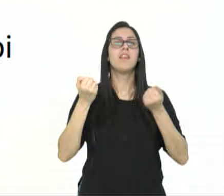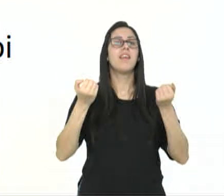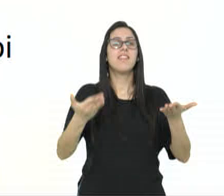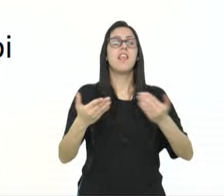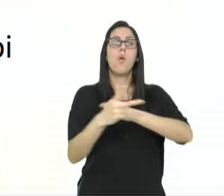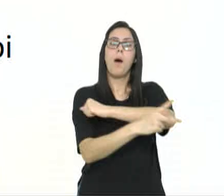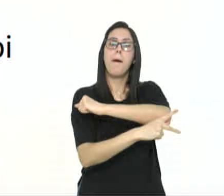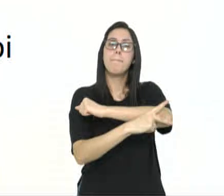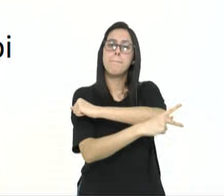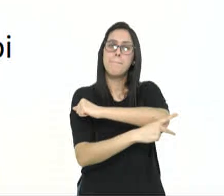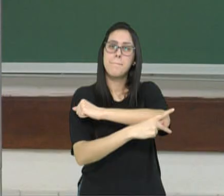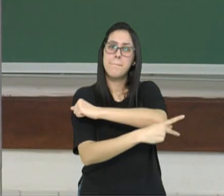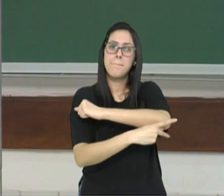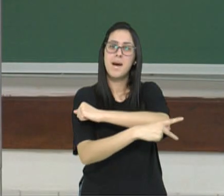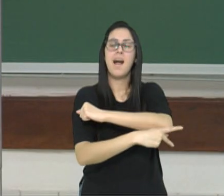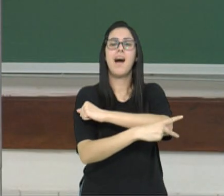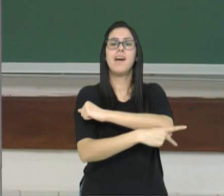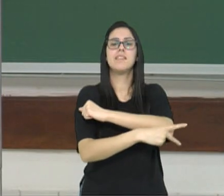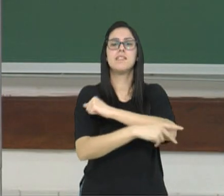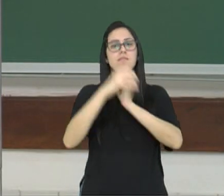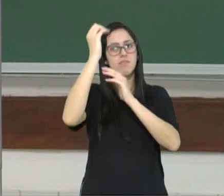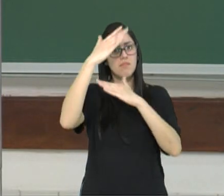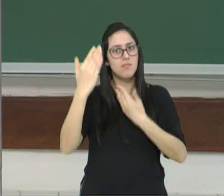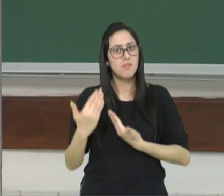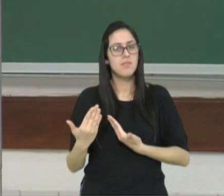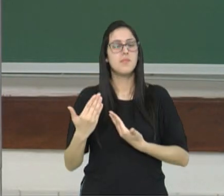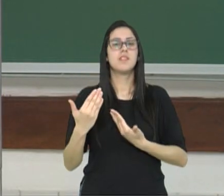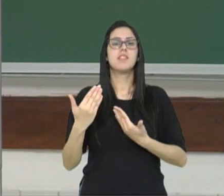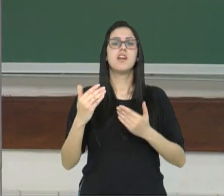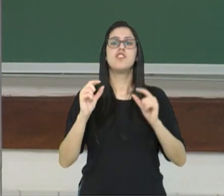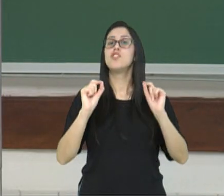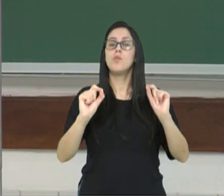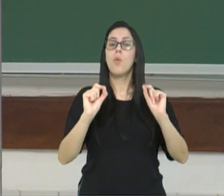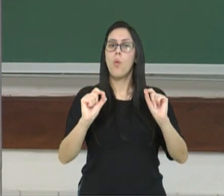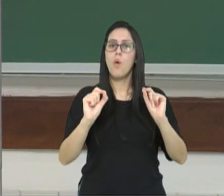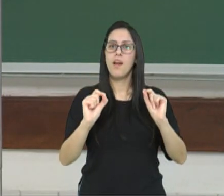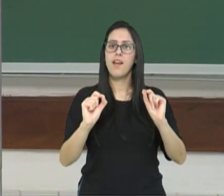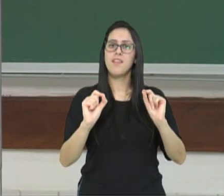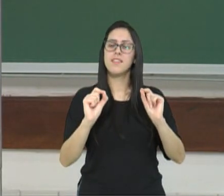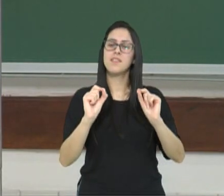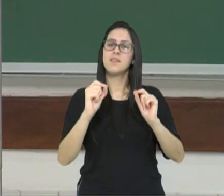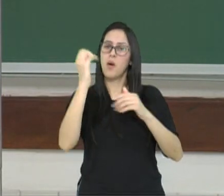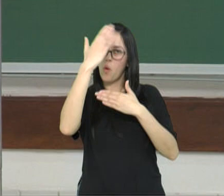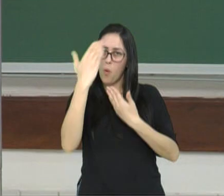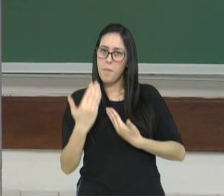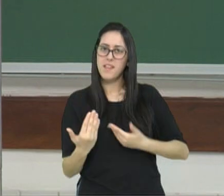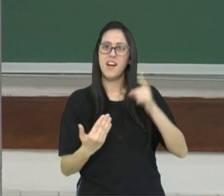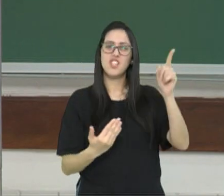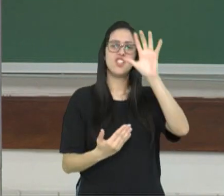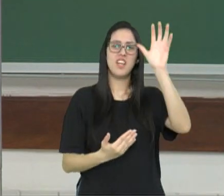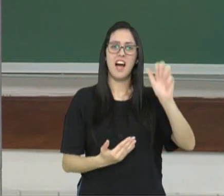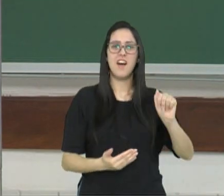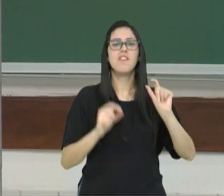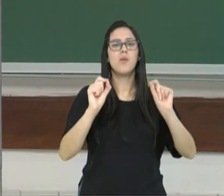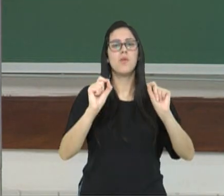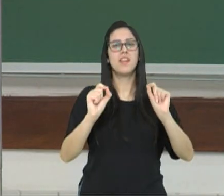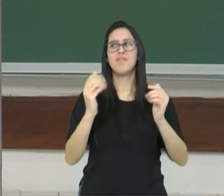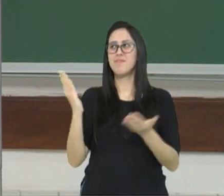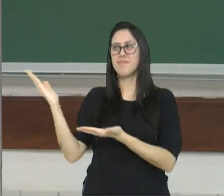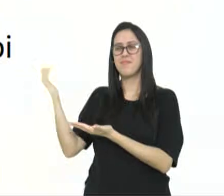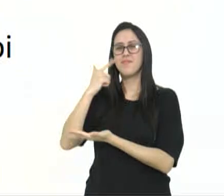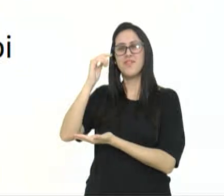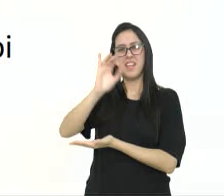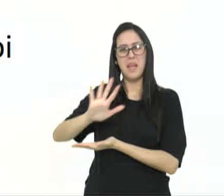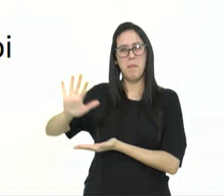presença africana no Paraná. E essa praça recebeu o nome de homenagem a Zumbi de Palmares, que eu trago aqui